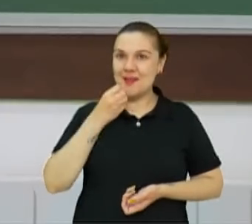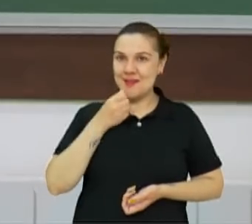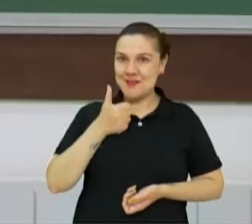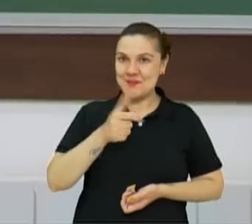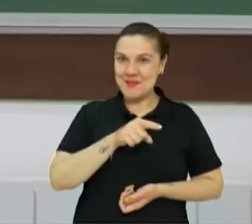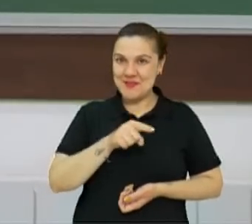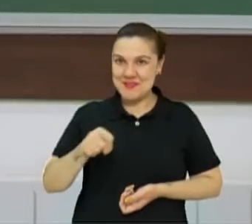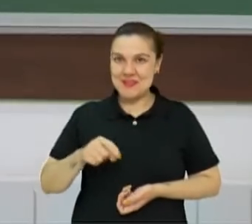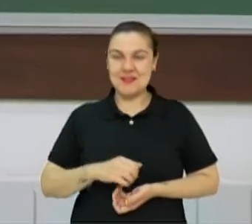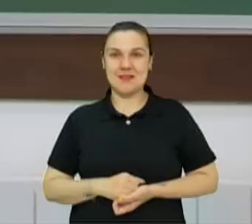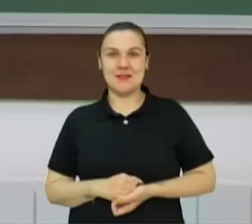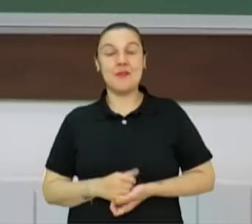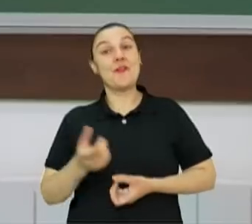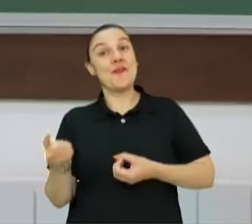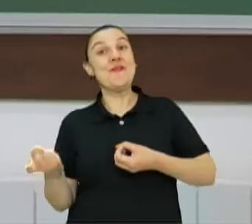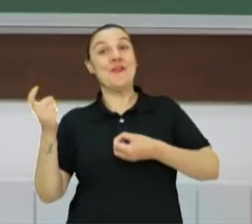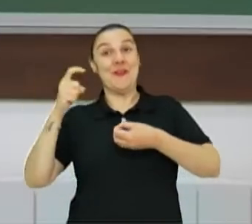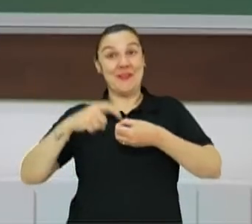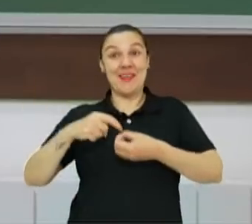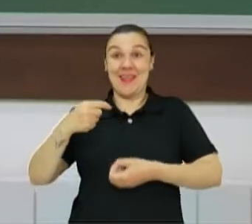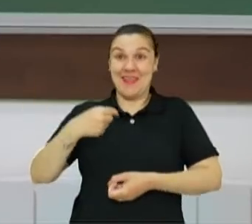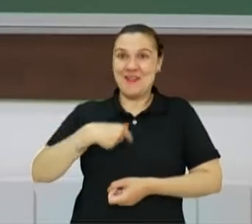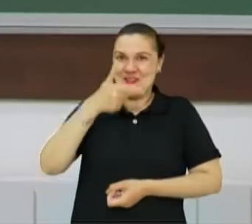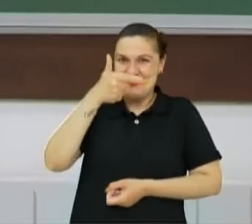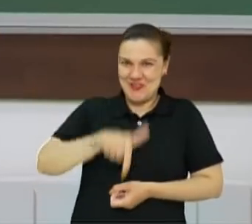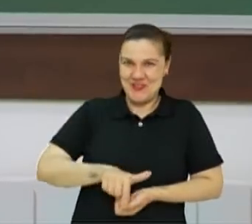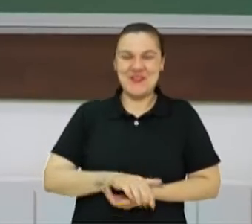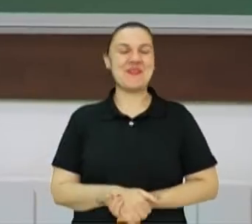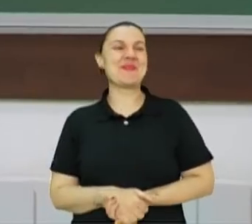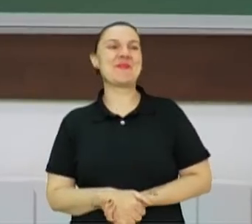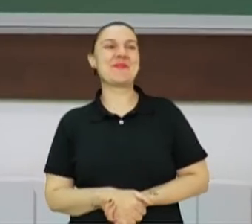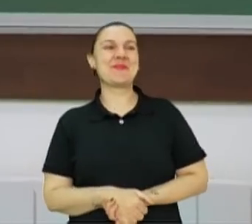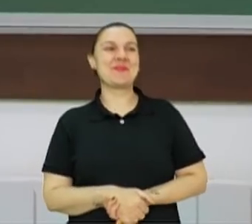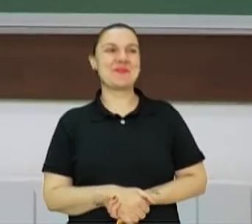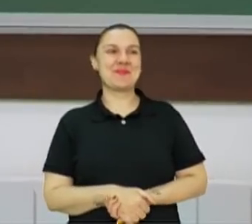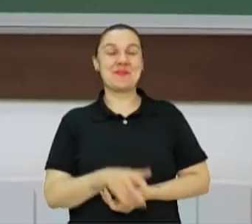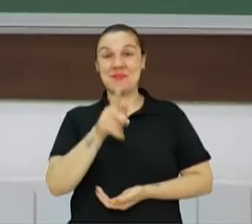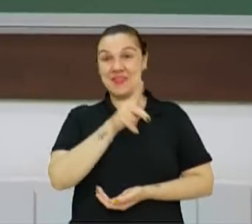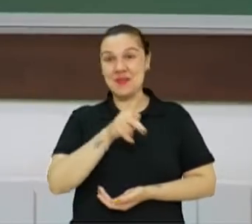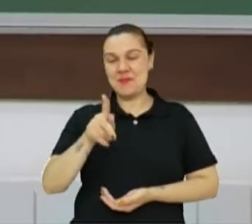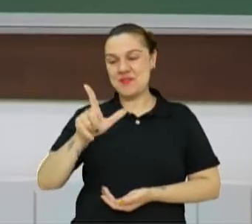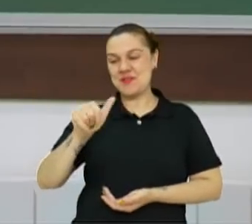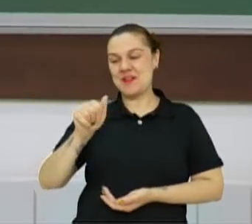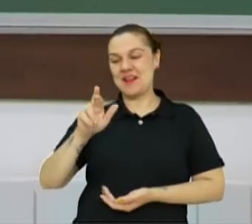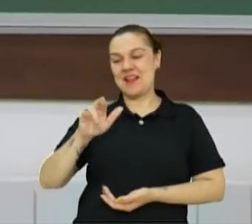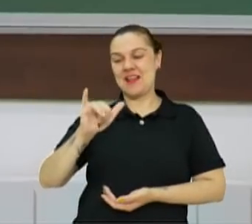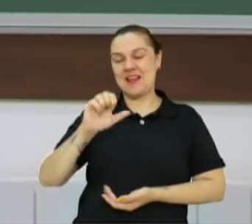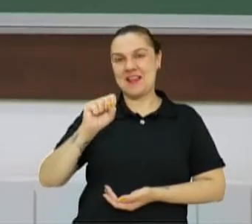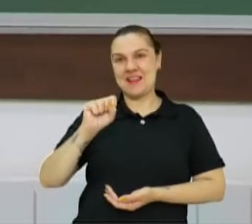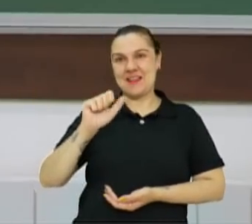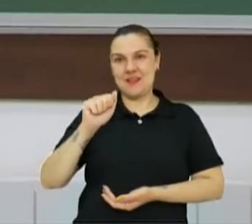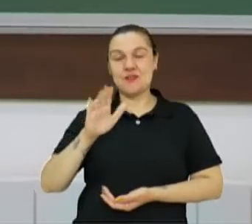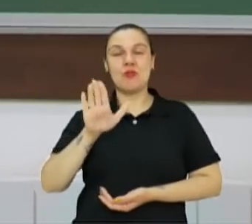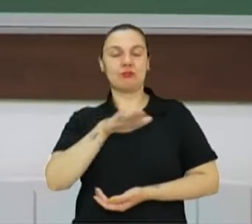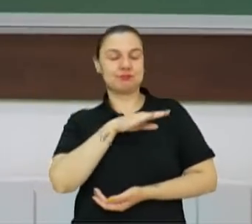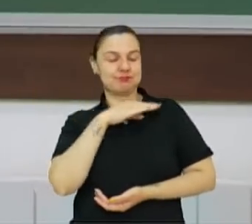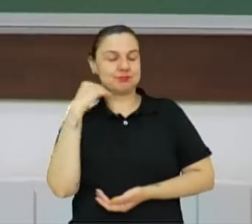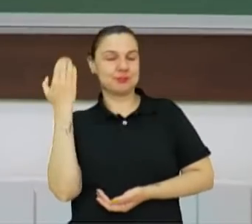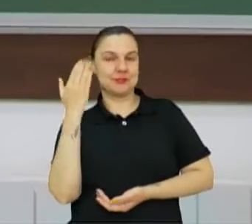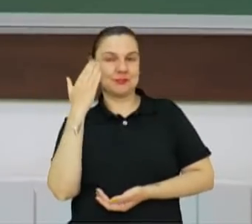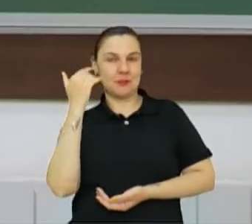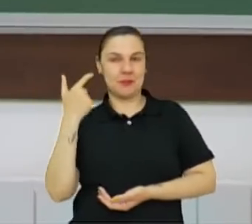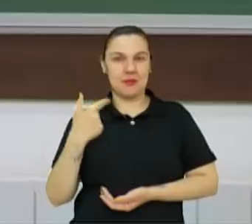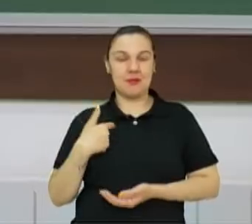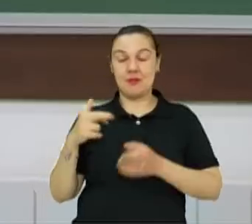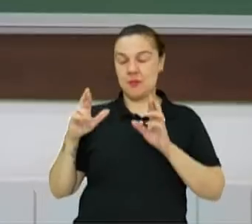tudo bem? De novo eu aqui com vocês, né? Professora Larissa, vocês já estão cansados de saber? Espero